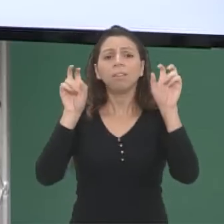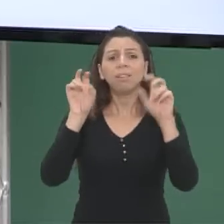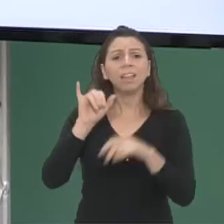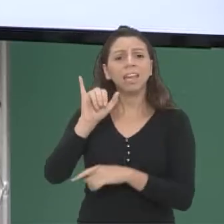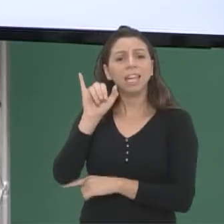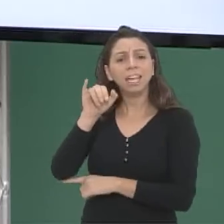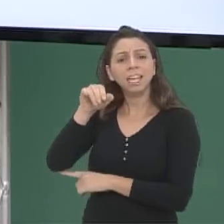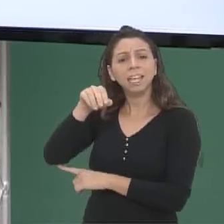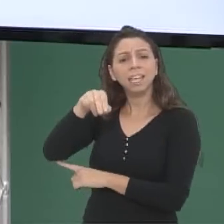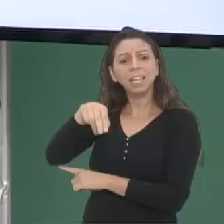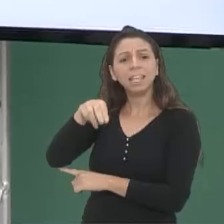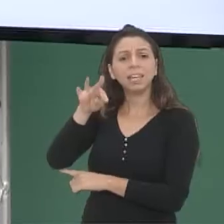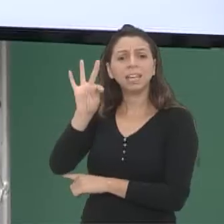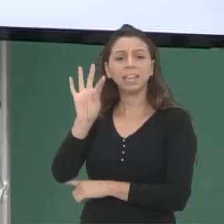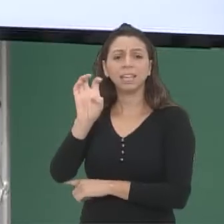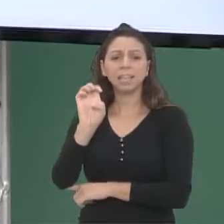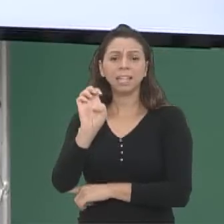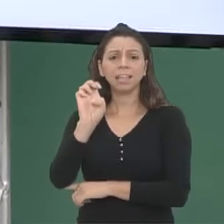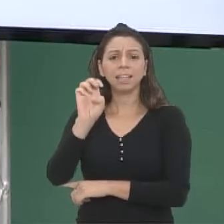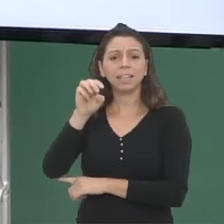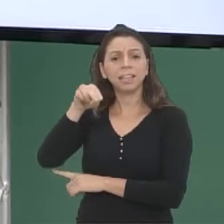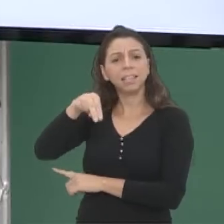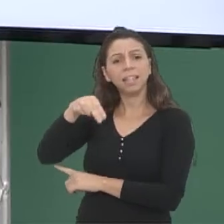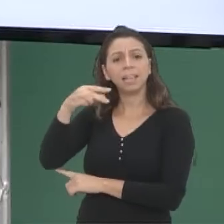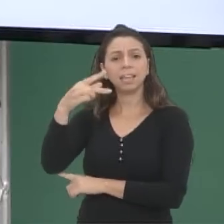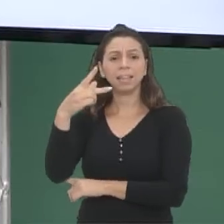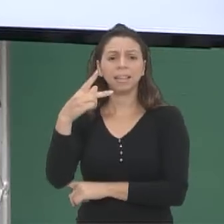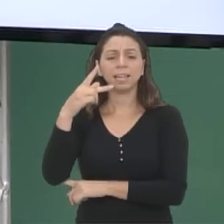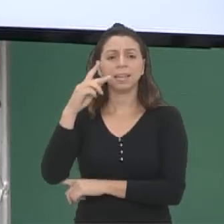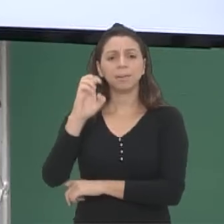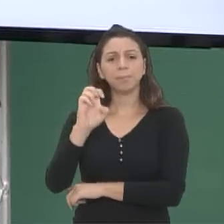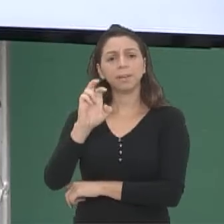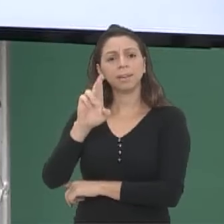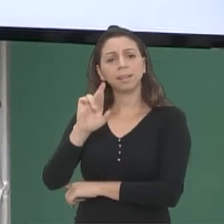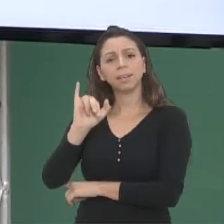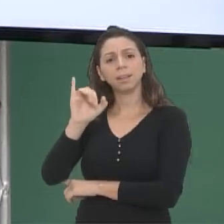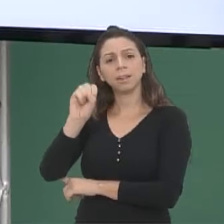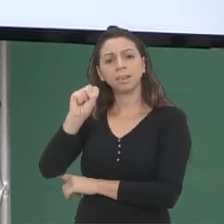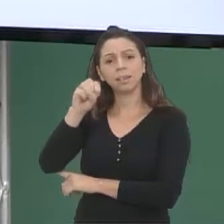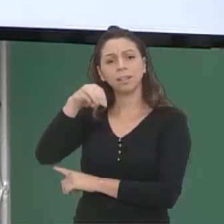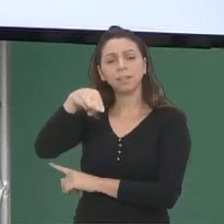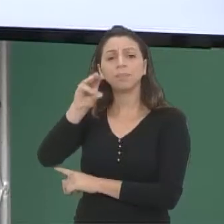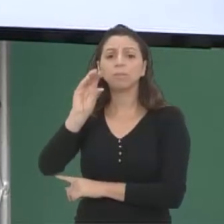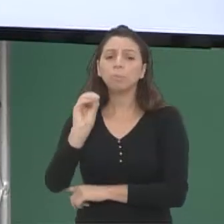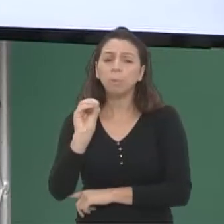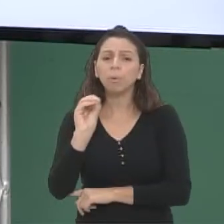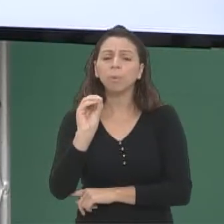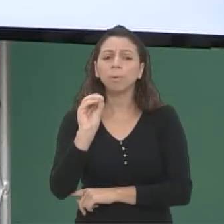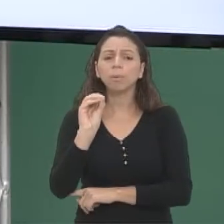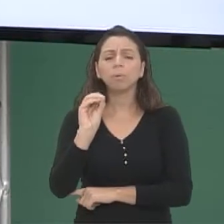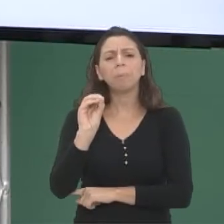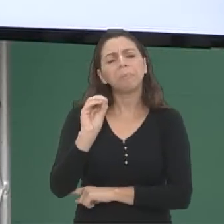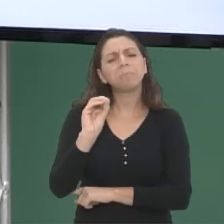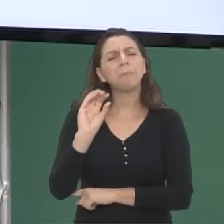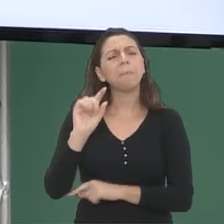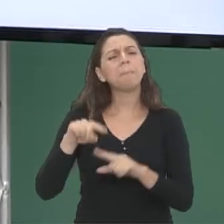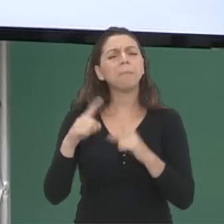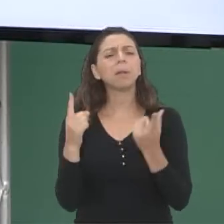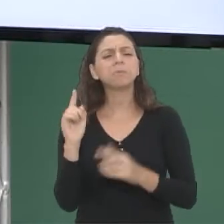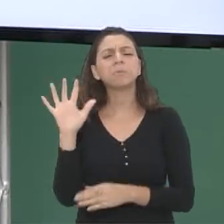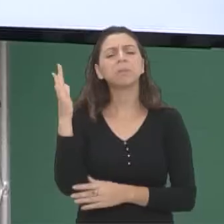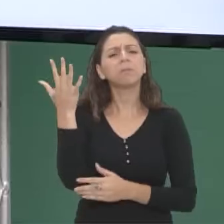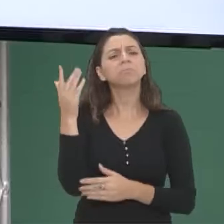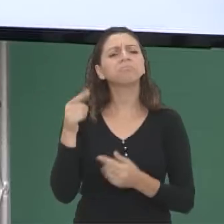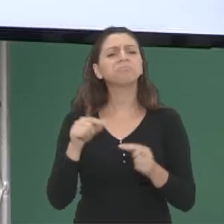aula passada e hoje nós vamos continuar a falar sobre este fenômeno. Então, que acontecimento